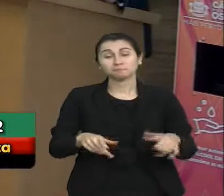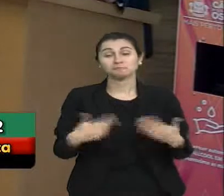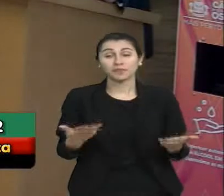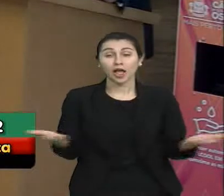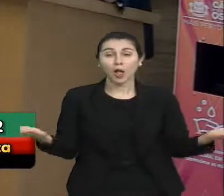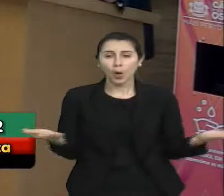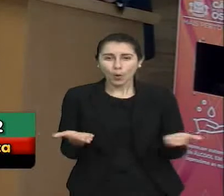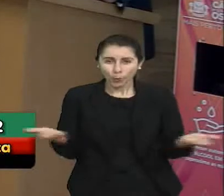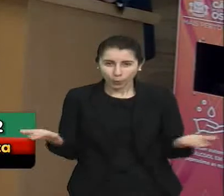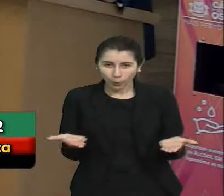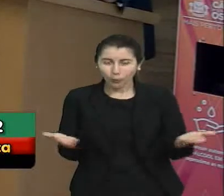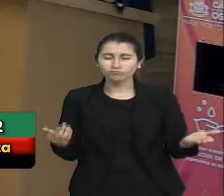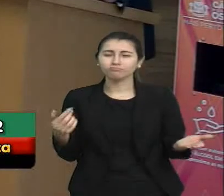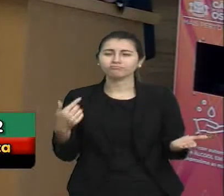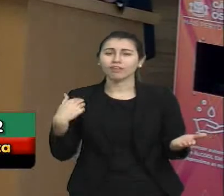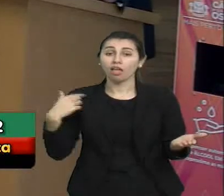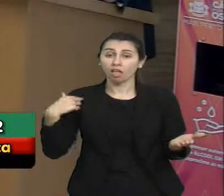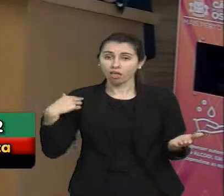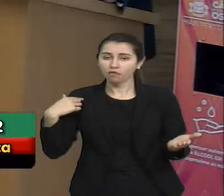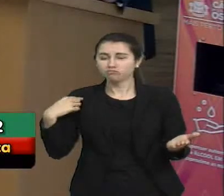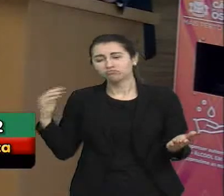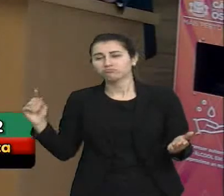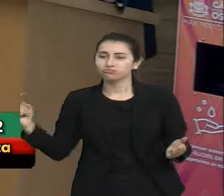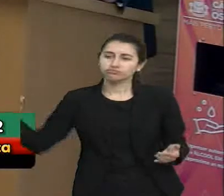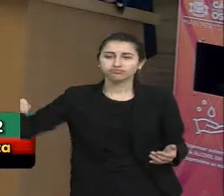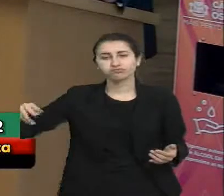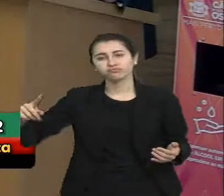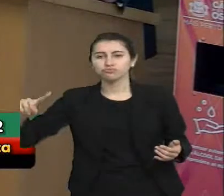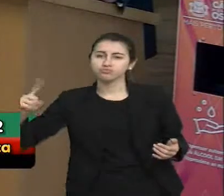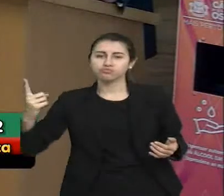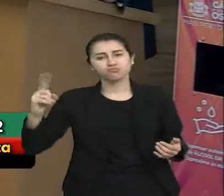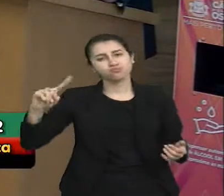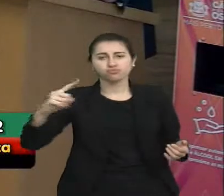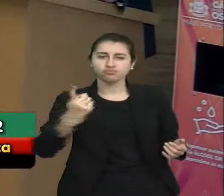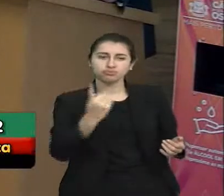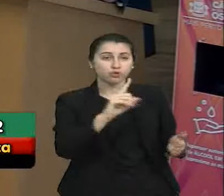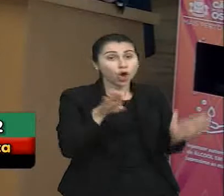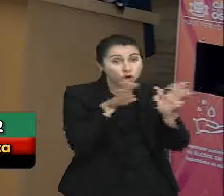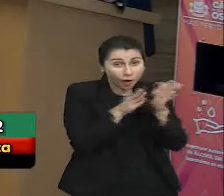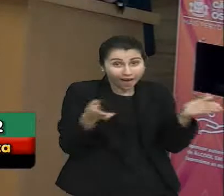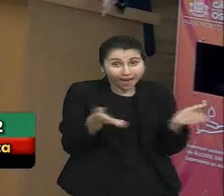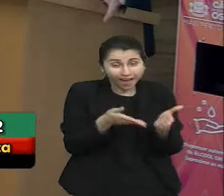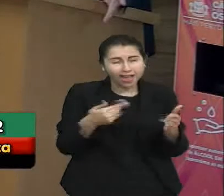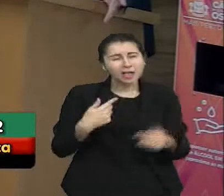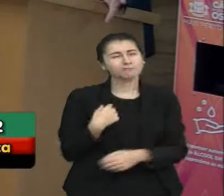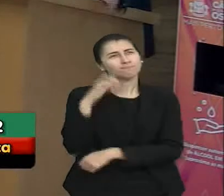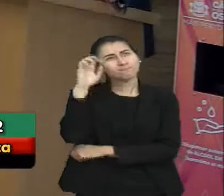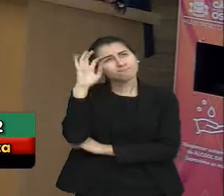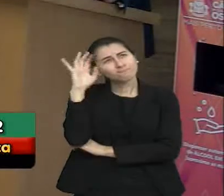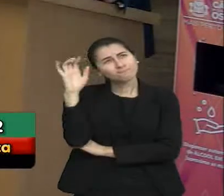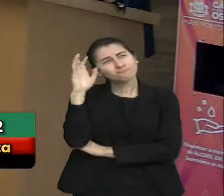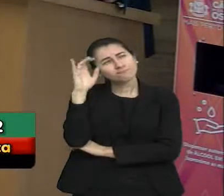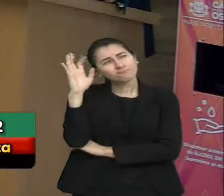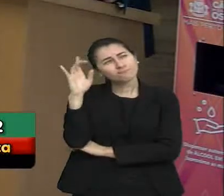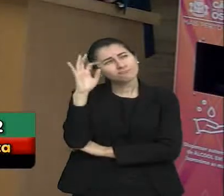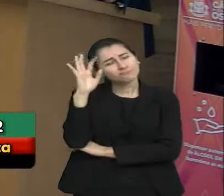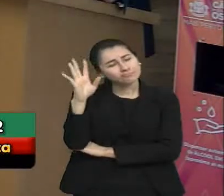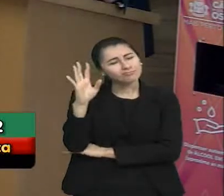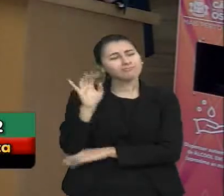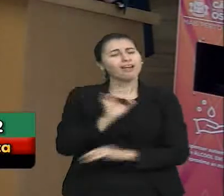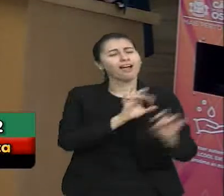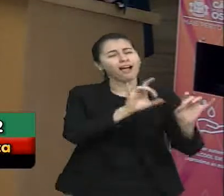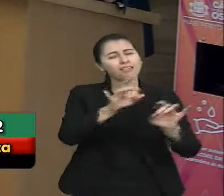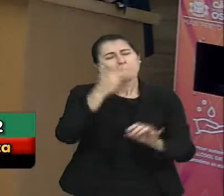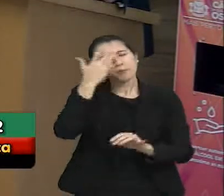eu estava refletindo ao caminho desse local tão especial, com essas pessoas tão maravilhosas que tornam essa